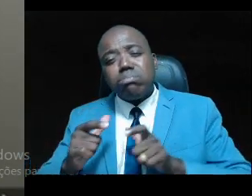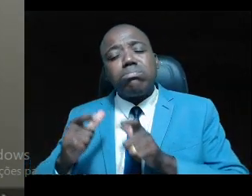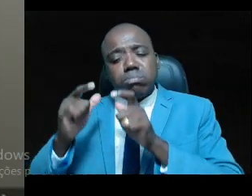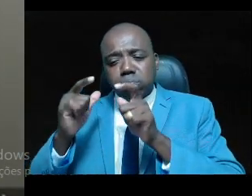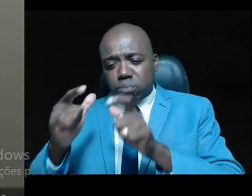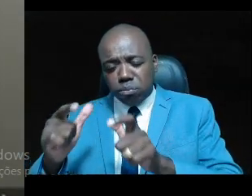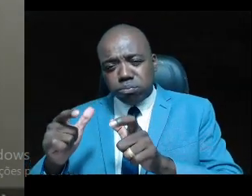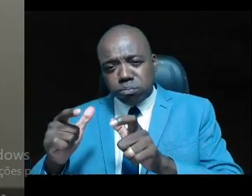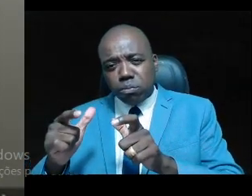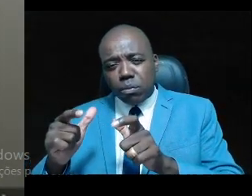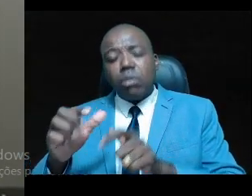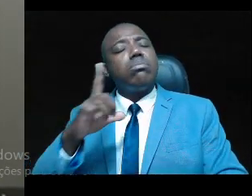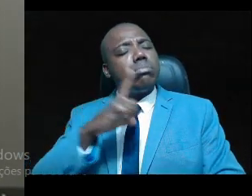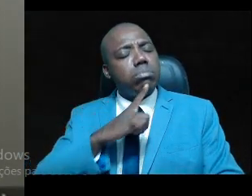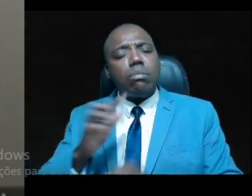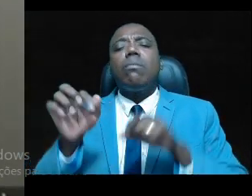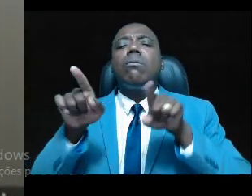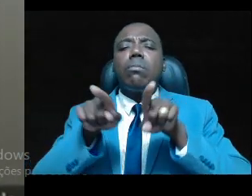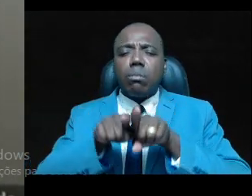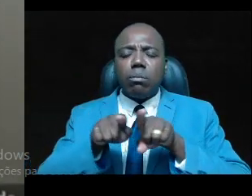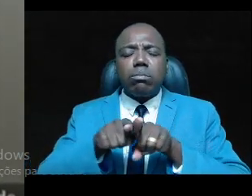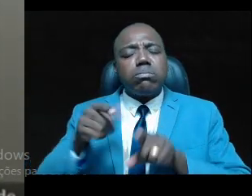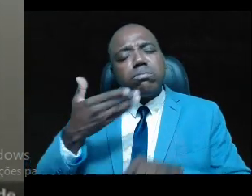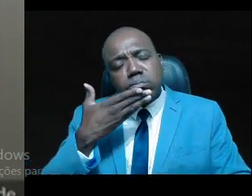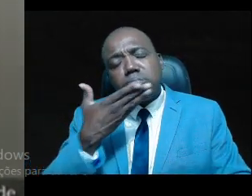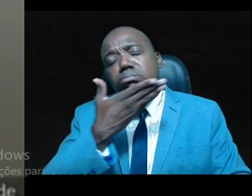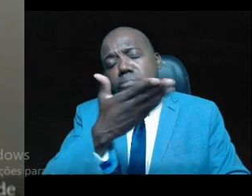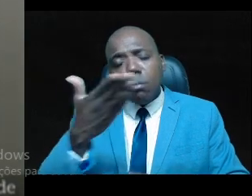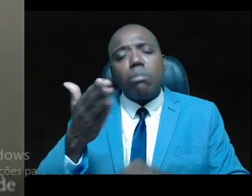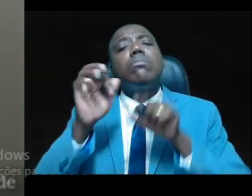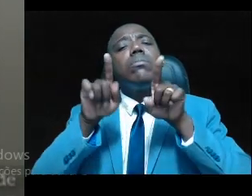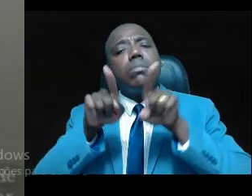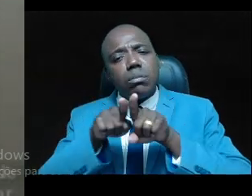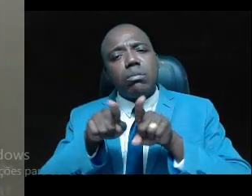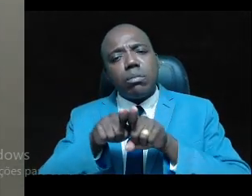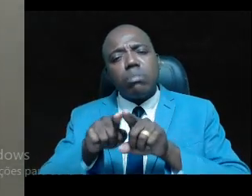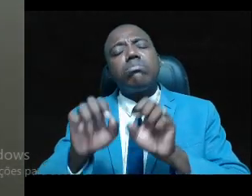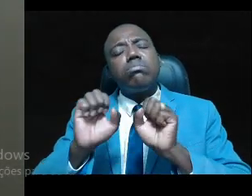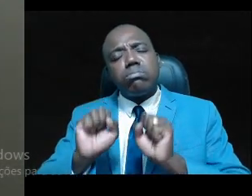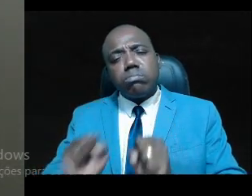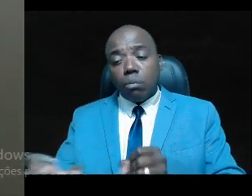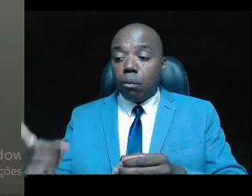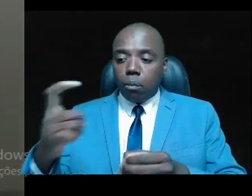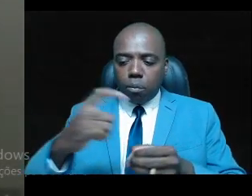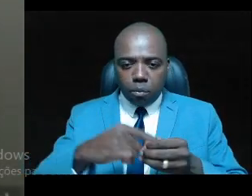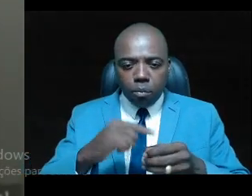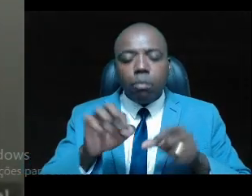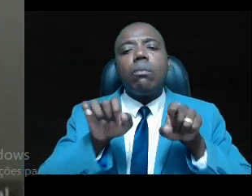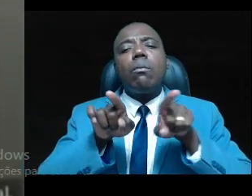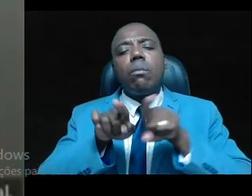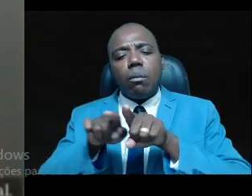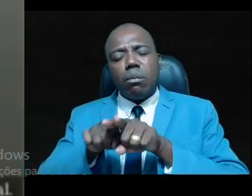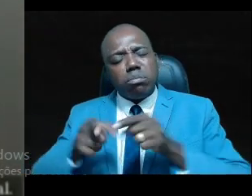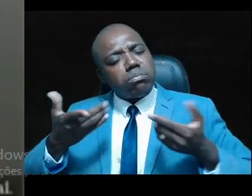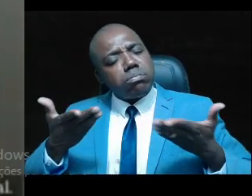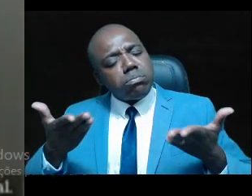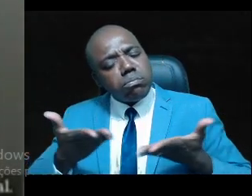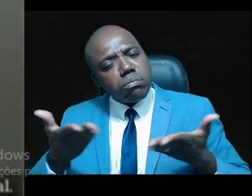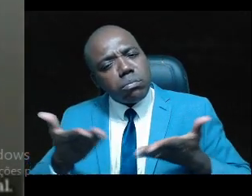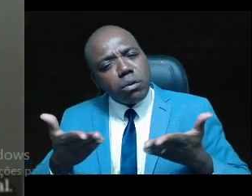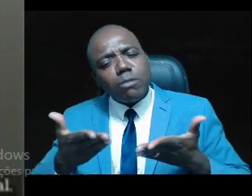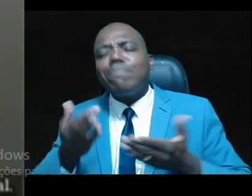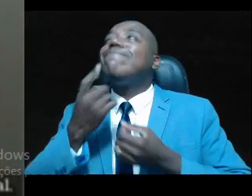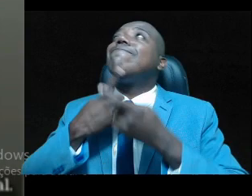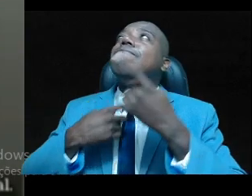saído, teriam oportunidade de tornar. Mas agora desejam